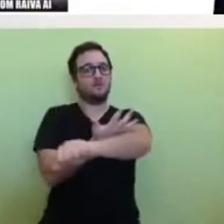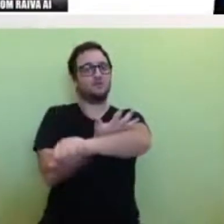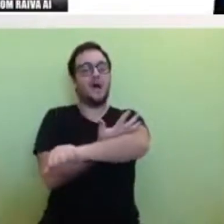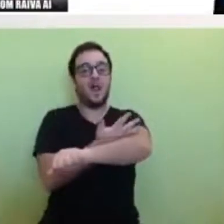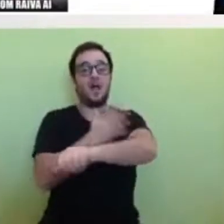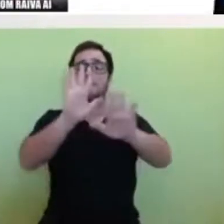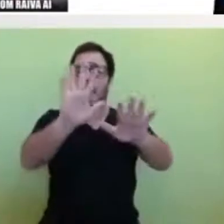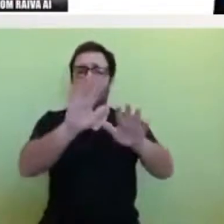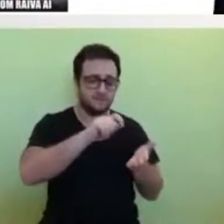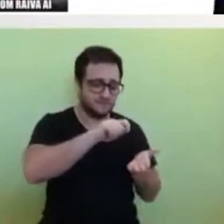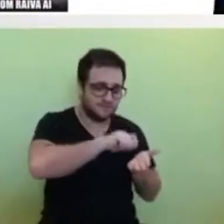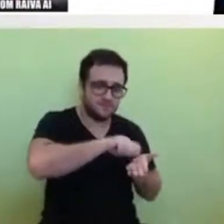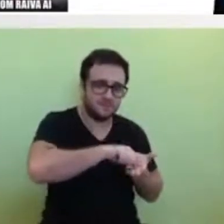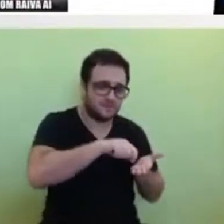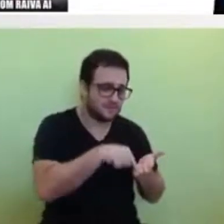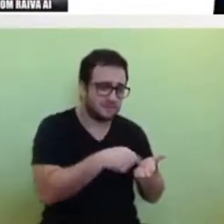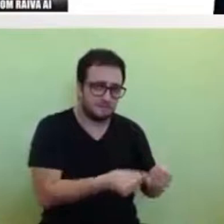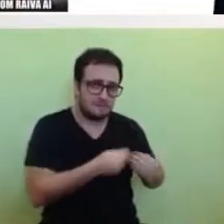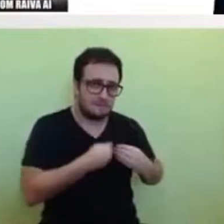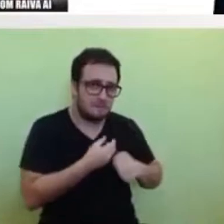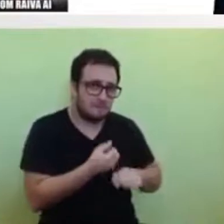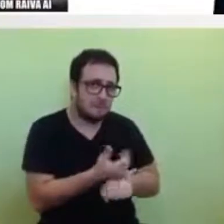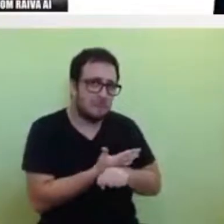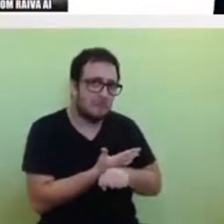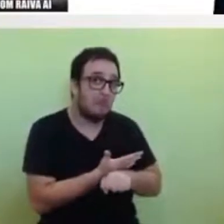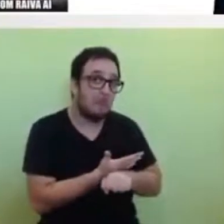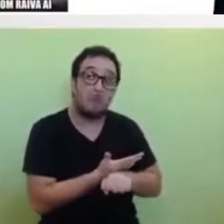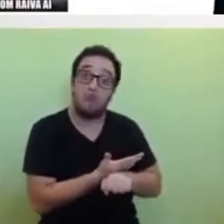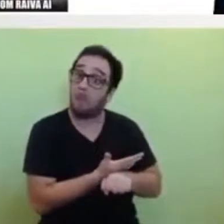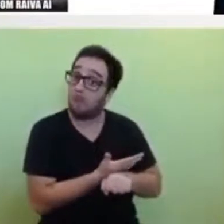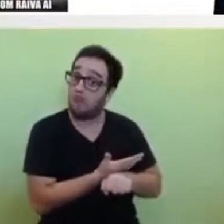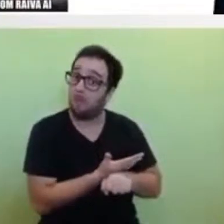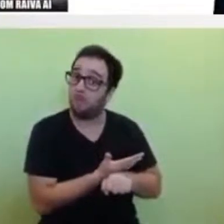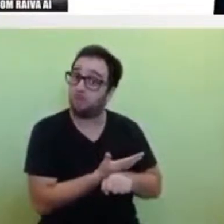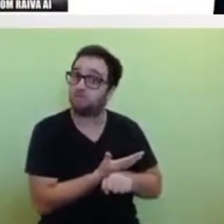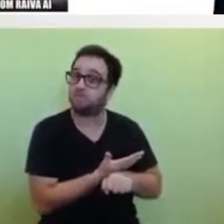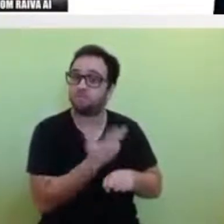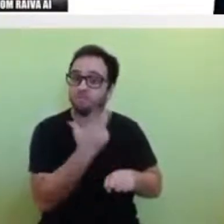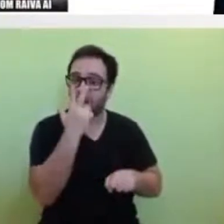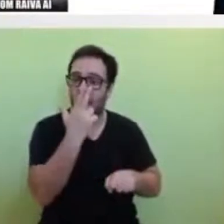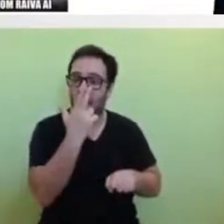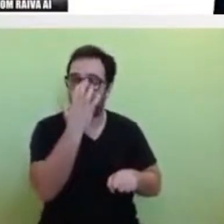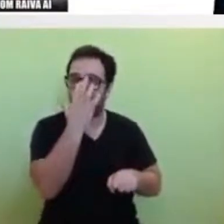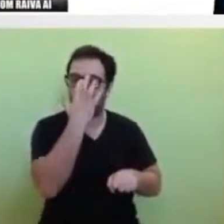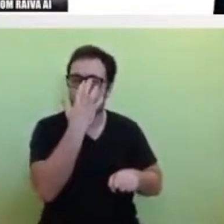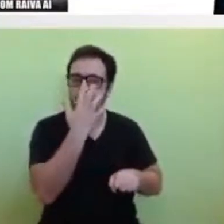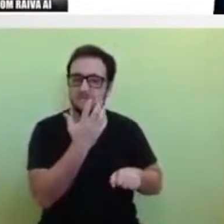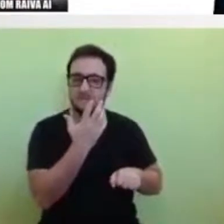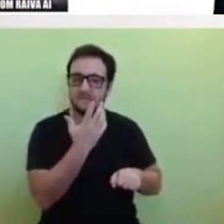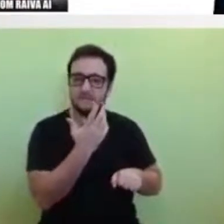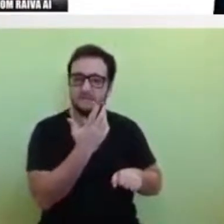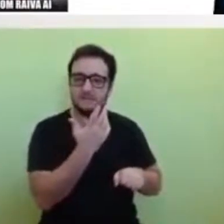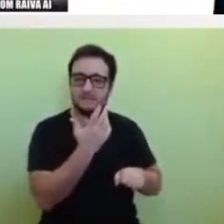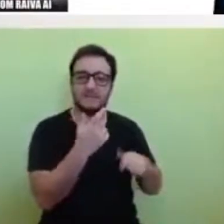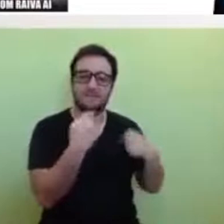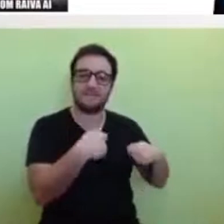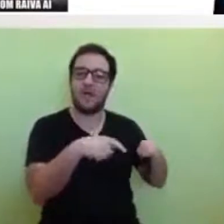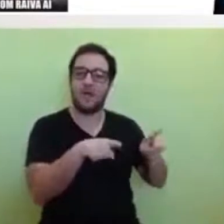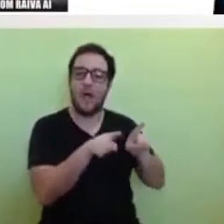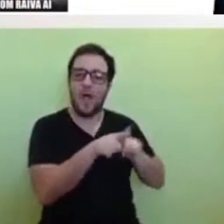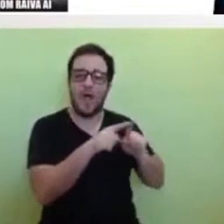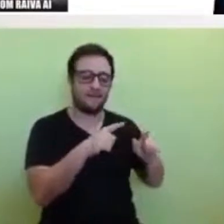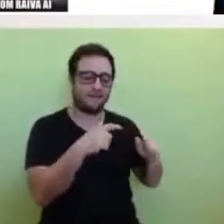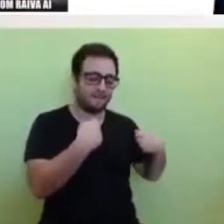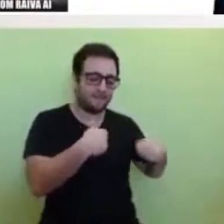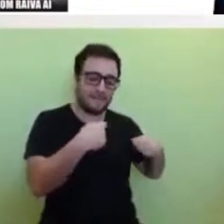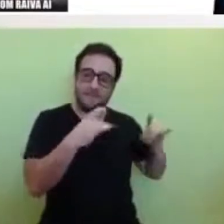forma de codificação da língua em que a nossa prosódia, a entonação, a forma de falar as palavras, a